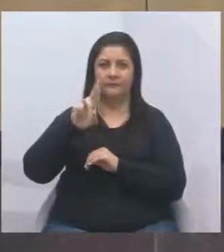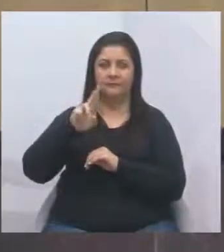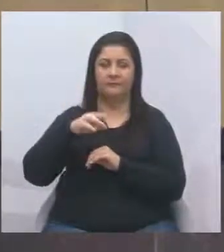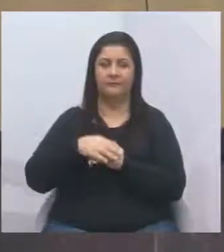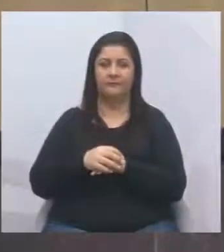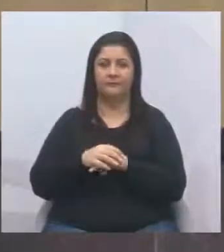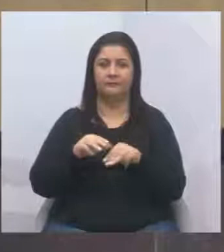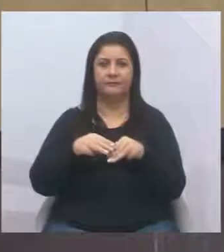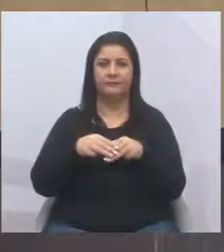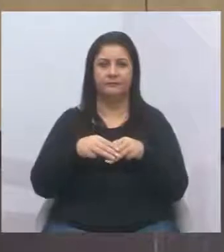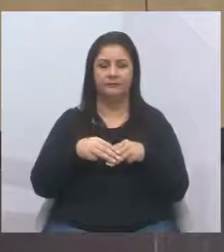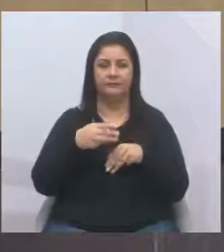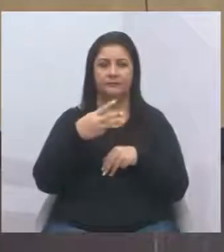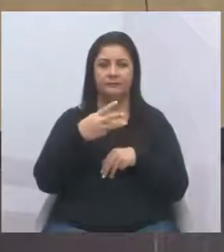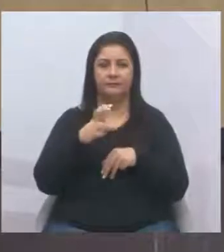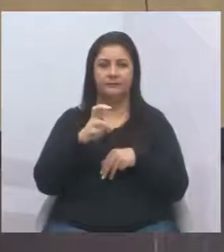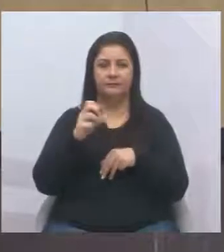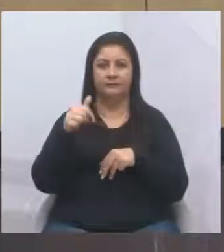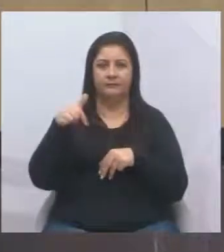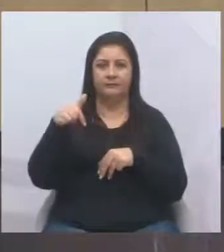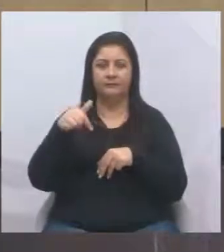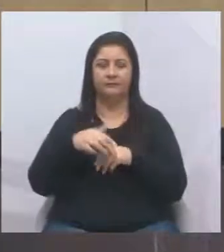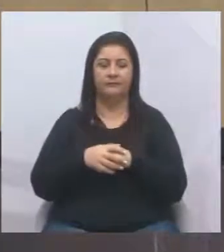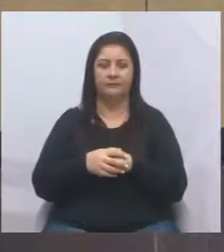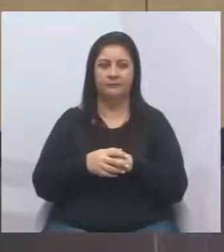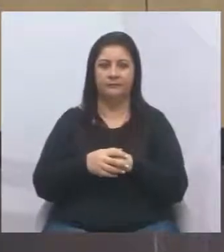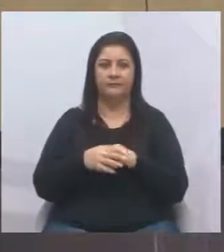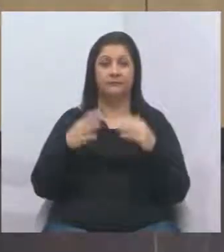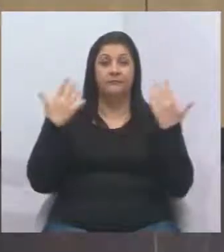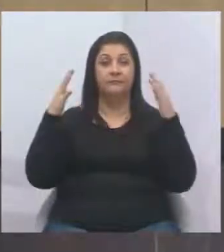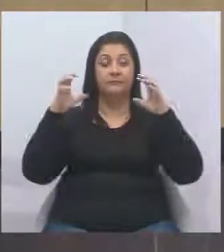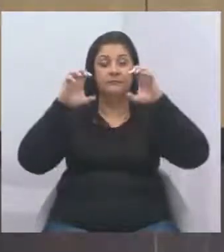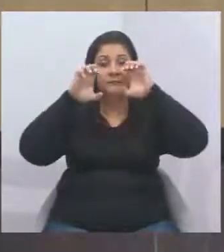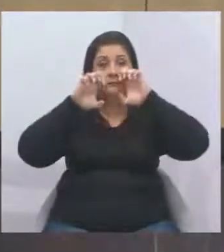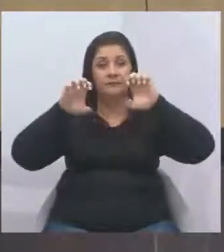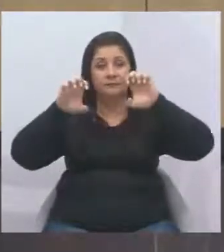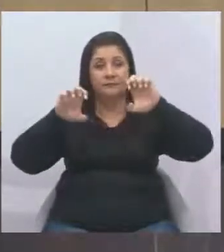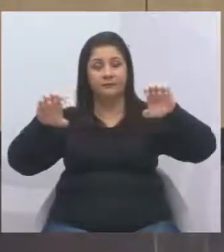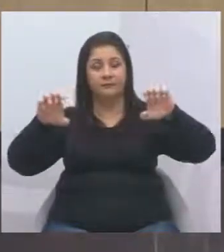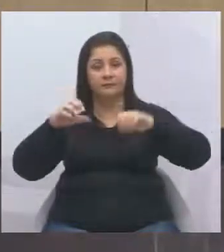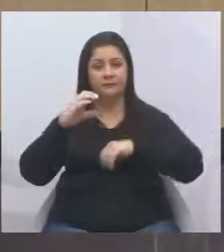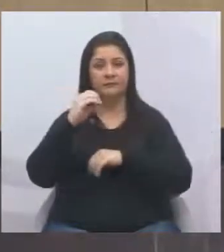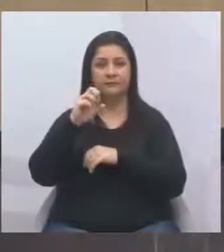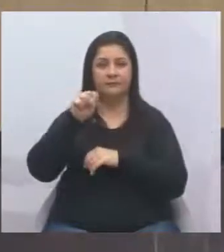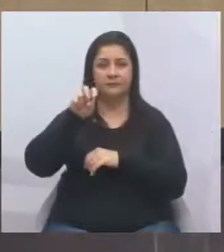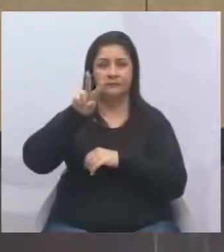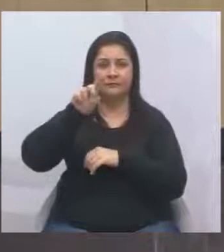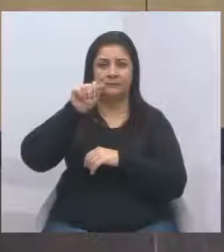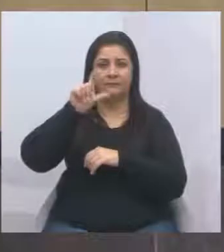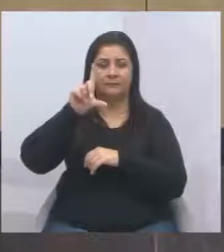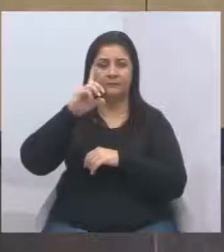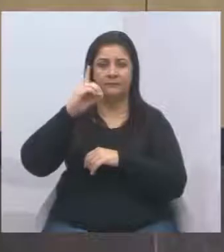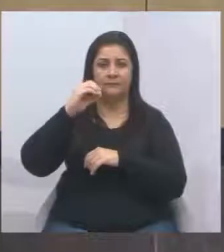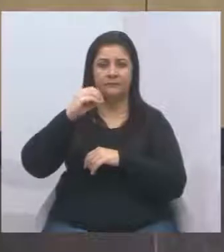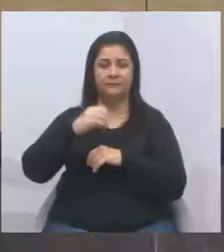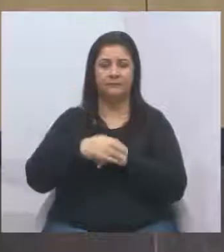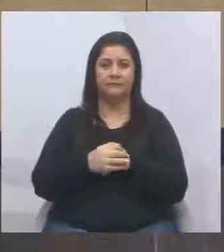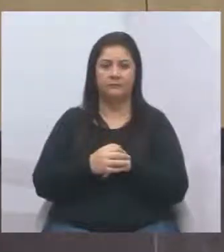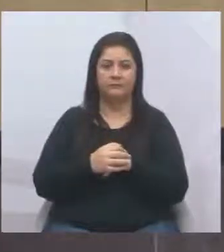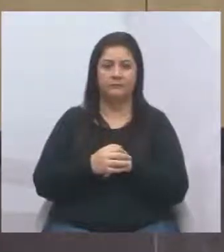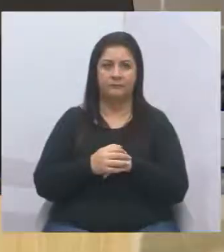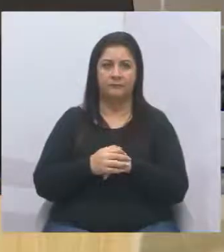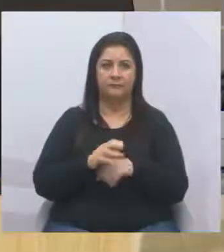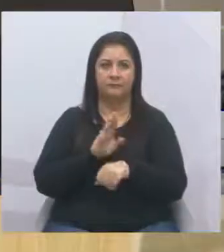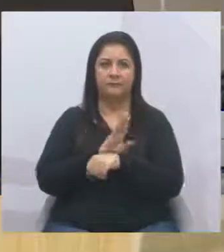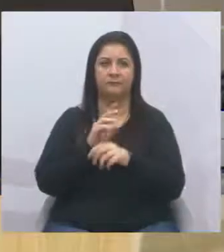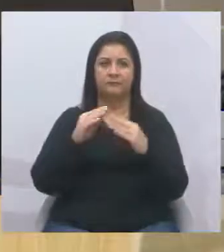Moção 357, moção congratulatória ao evangelista Oswaldo Caires de Souza, dirigente da congregação do Portal da